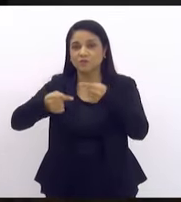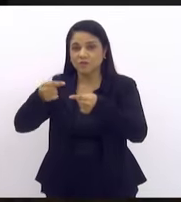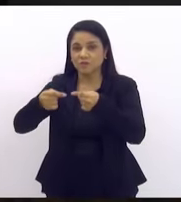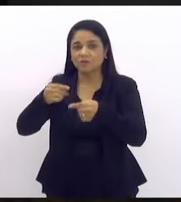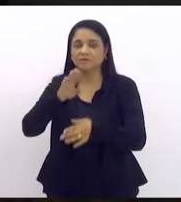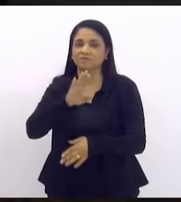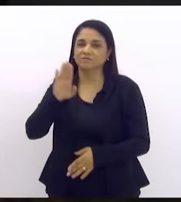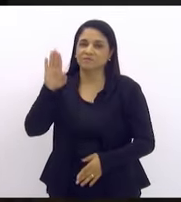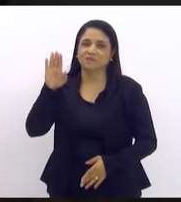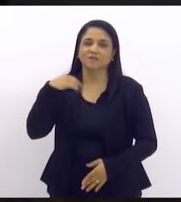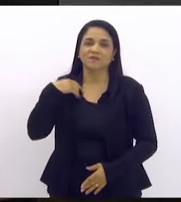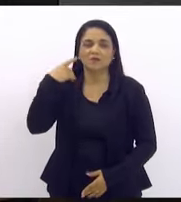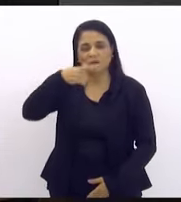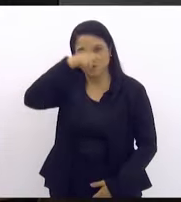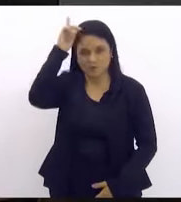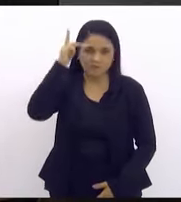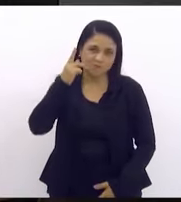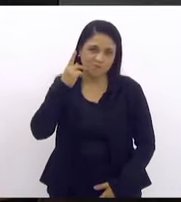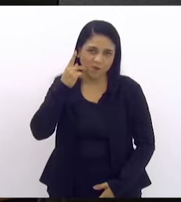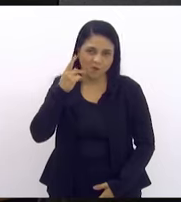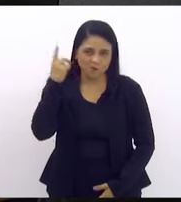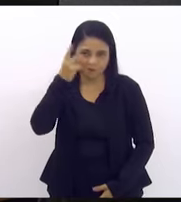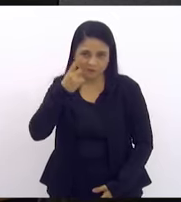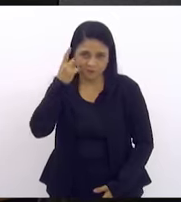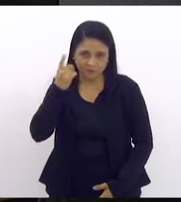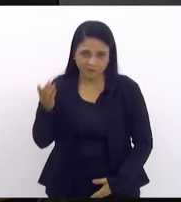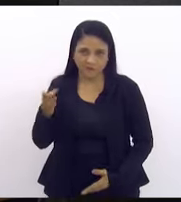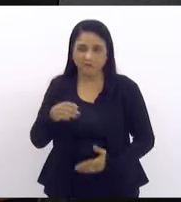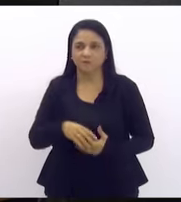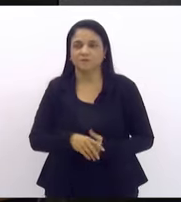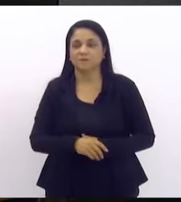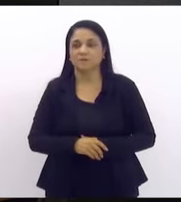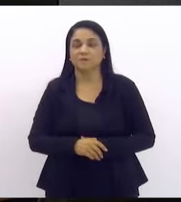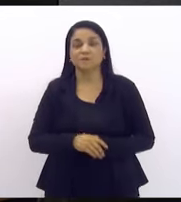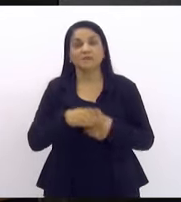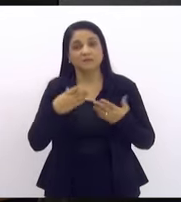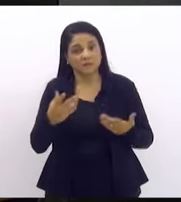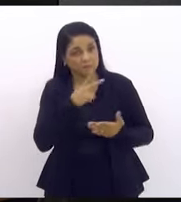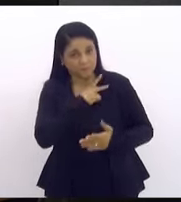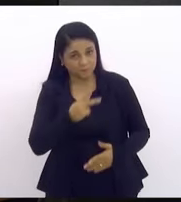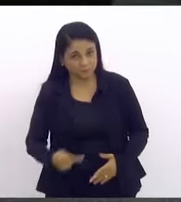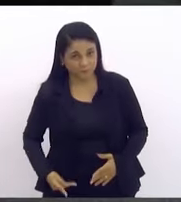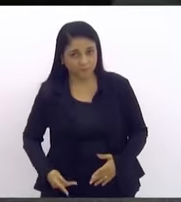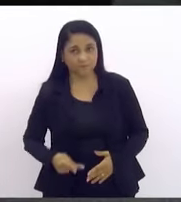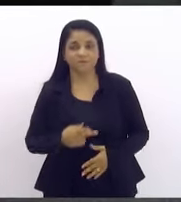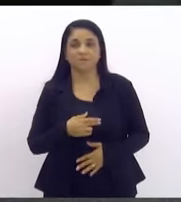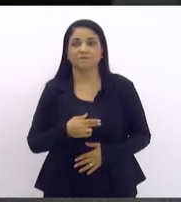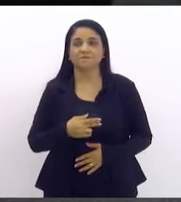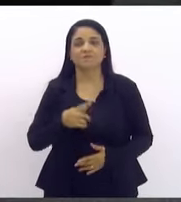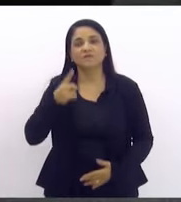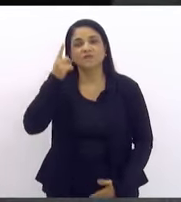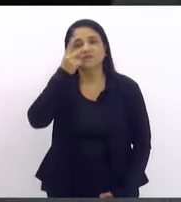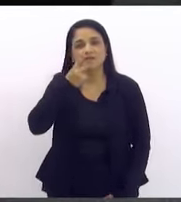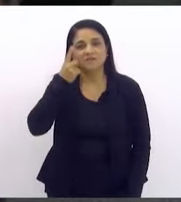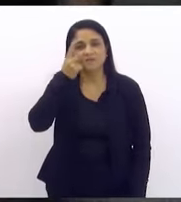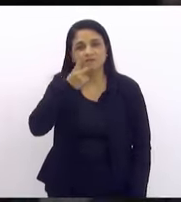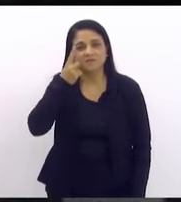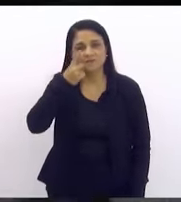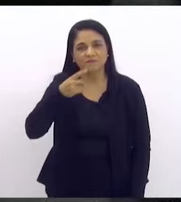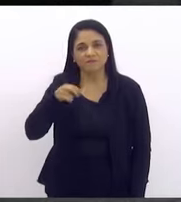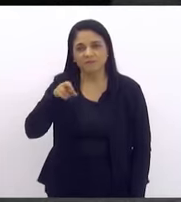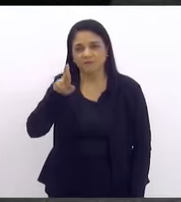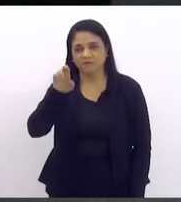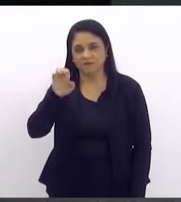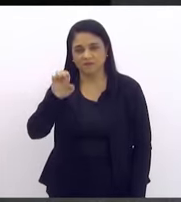discutir, deputado Luiz Paulo. Espera aí. Senhor presidente, deputado